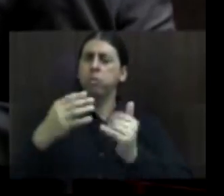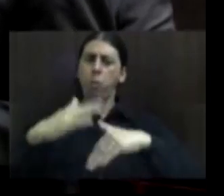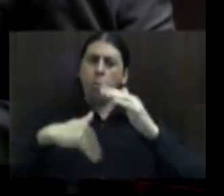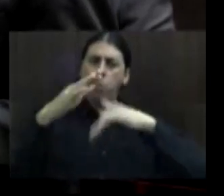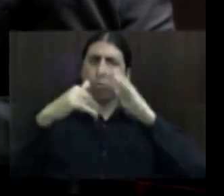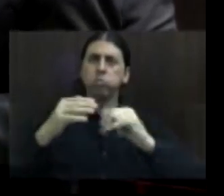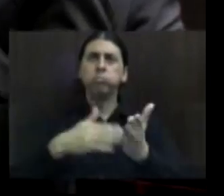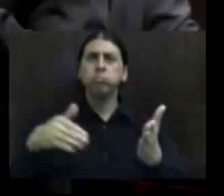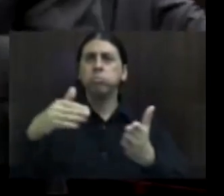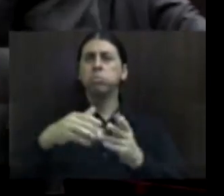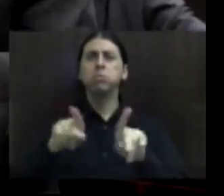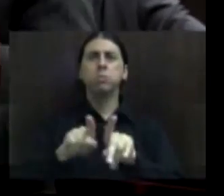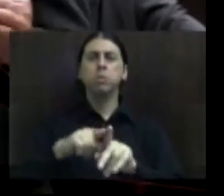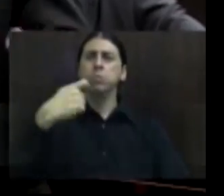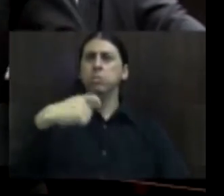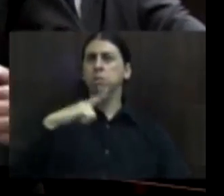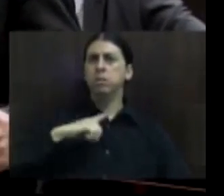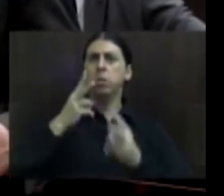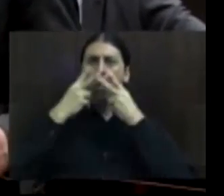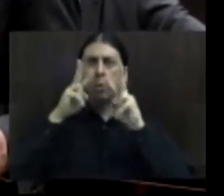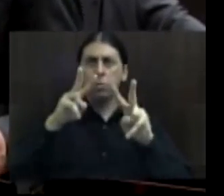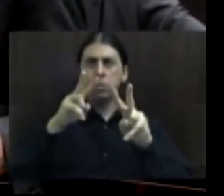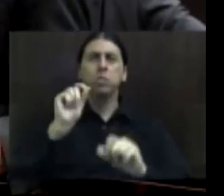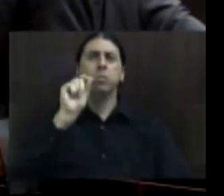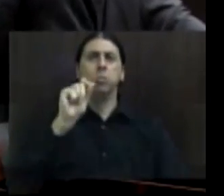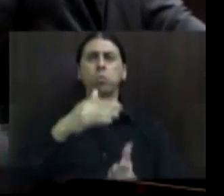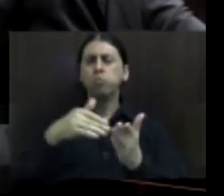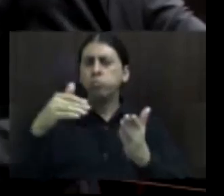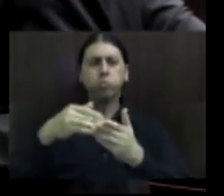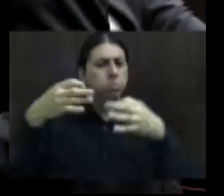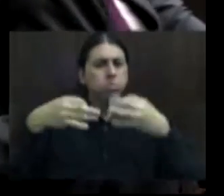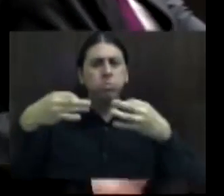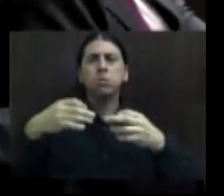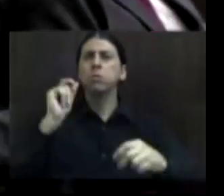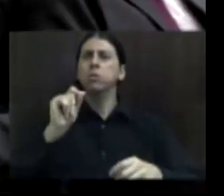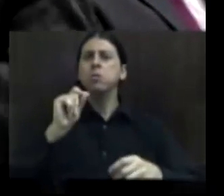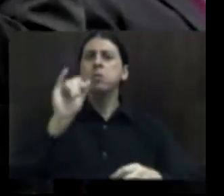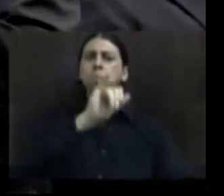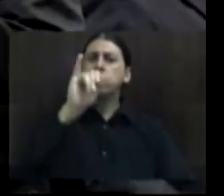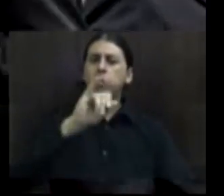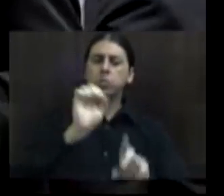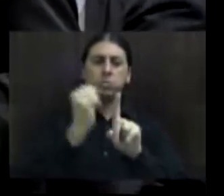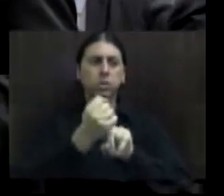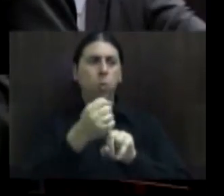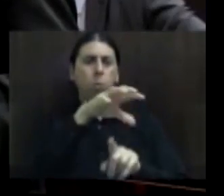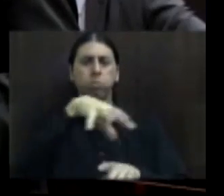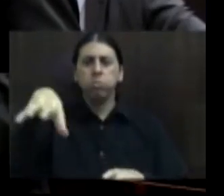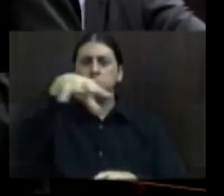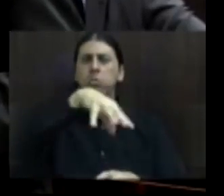desenvolvimento e deve ter um olhar com toda certeza para as prioridades sociais